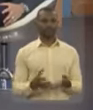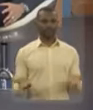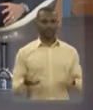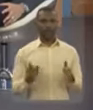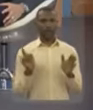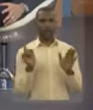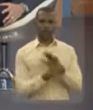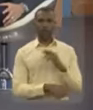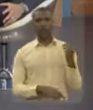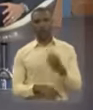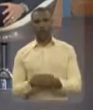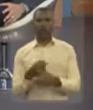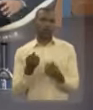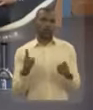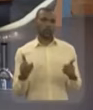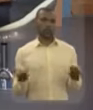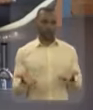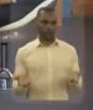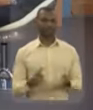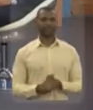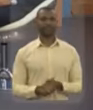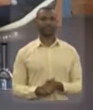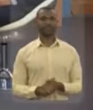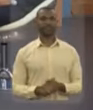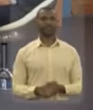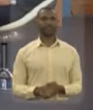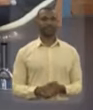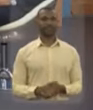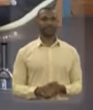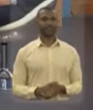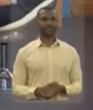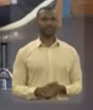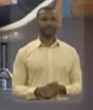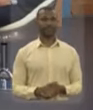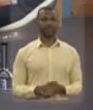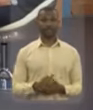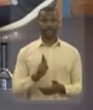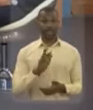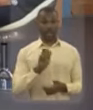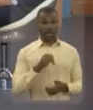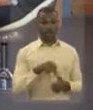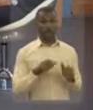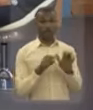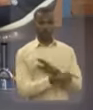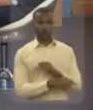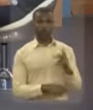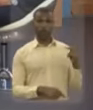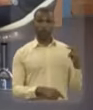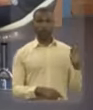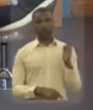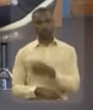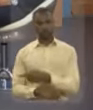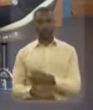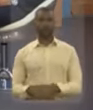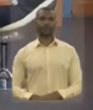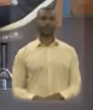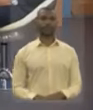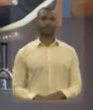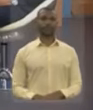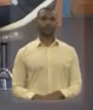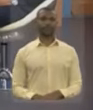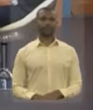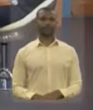perguntas e respostas depois nós vamos ter o minuto para cada um grana você pergunta e o Paulo responde